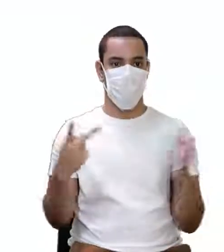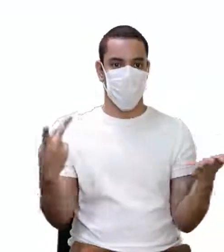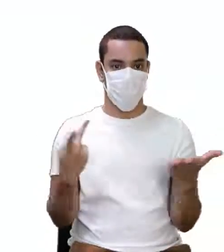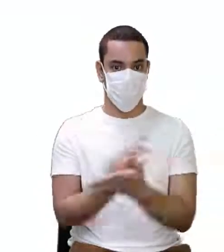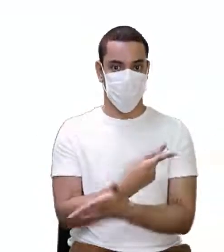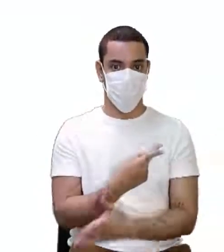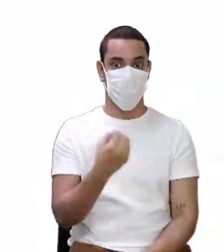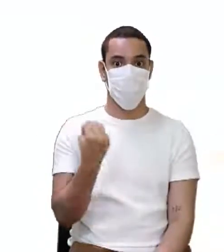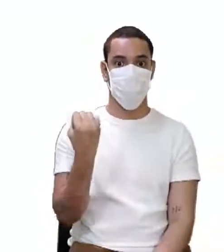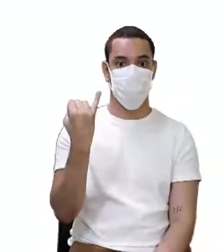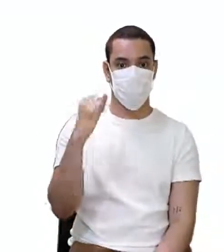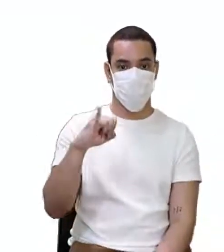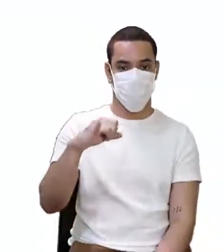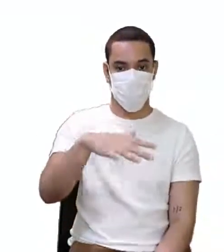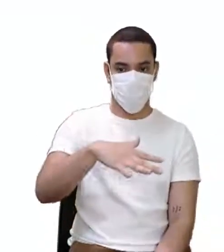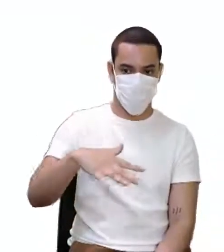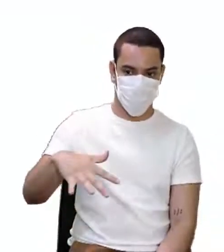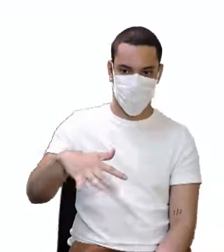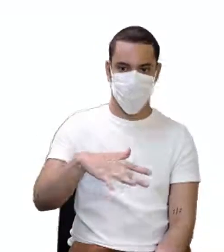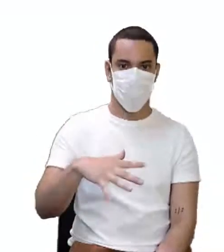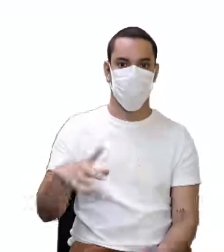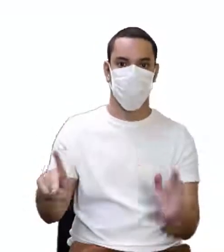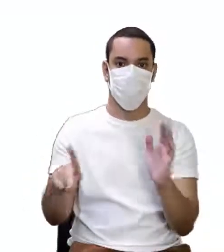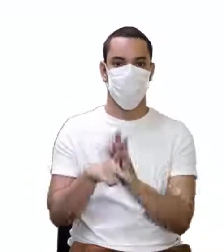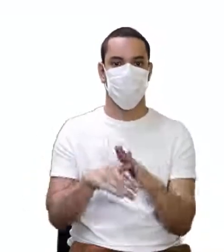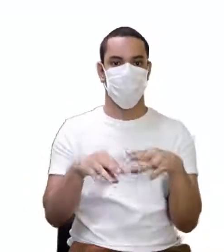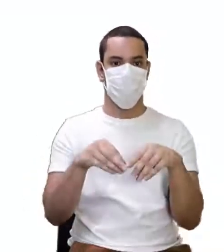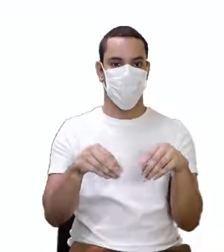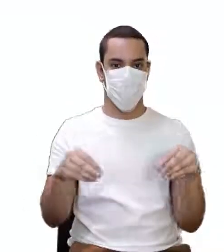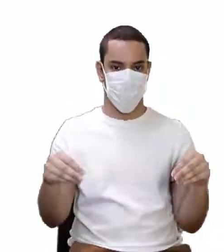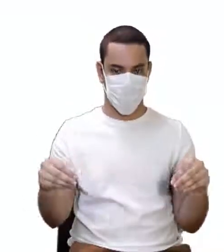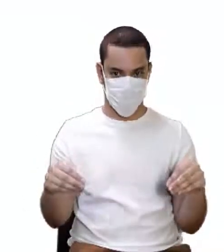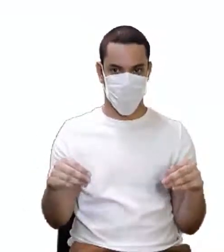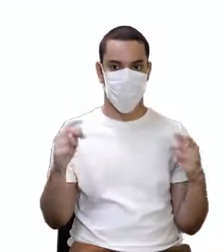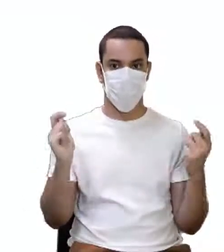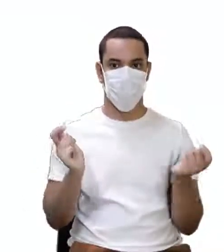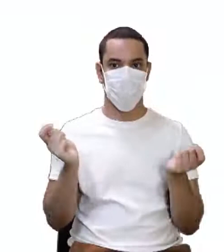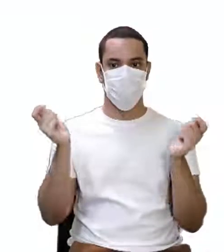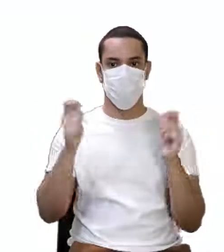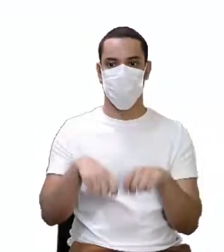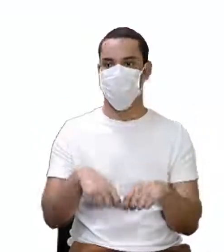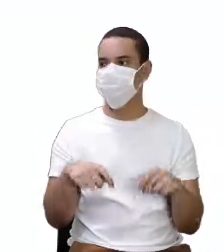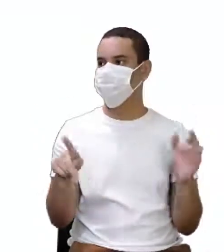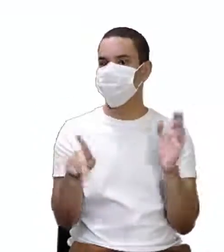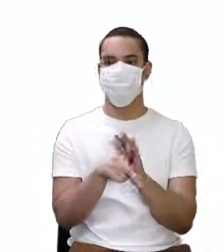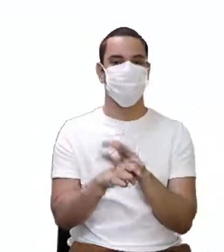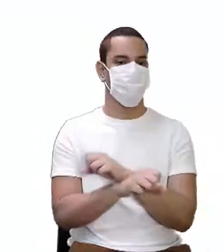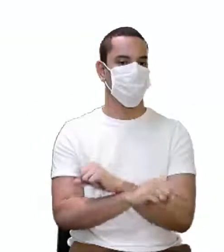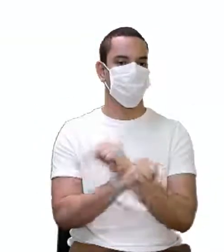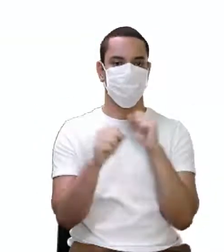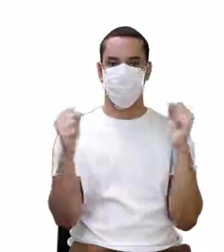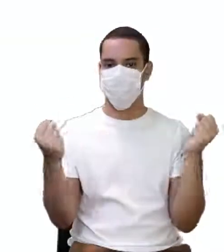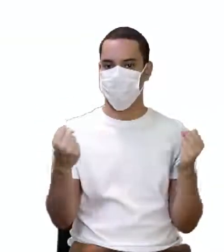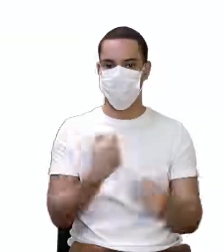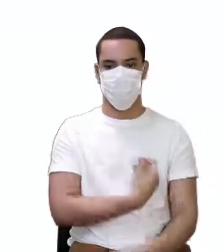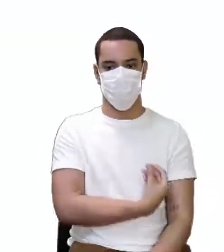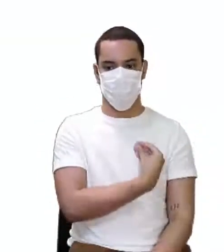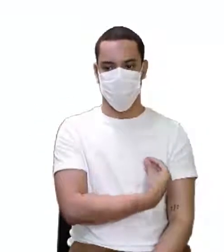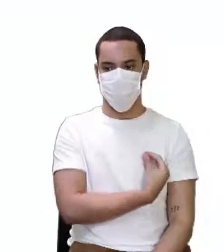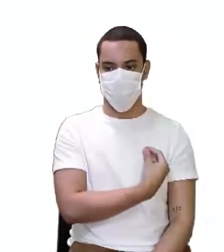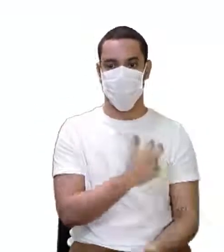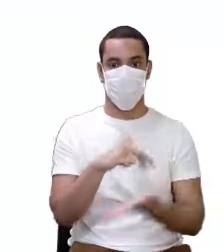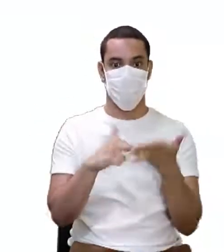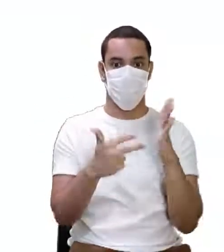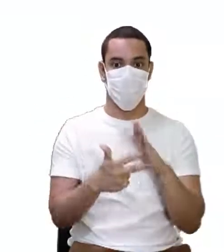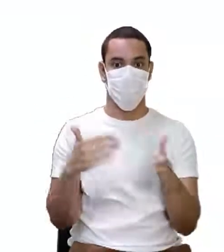né? Se em uma região do território de uma espécie, ela é imprópria para a sobrevivência, ela vai constituir